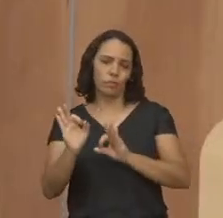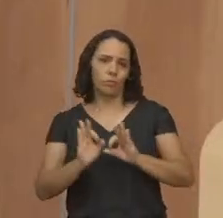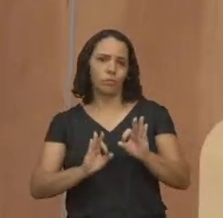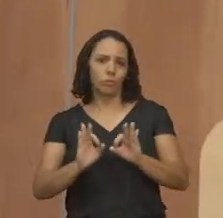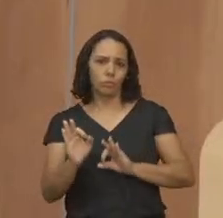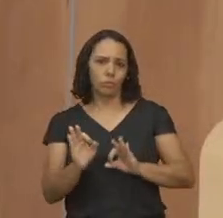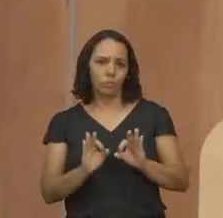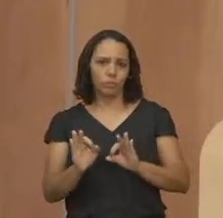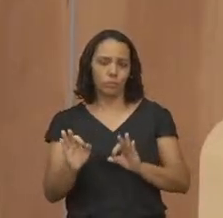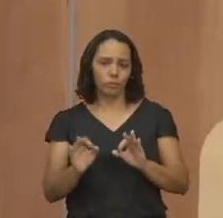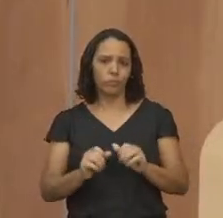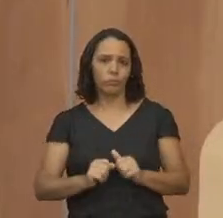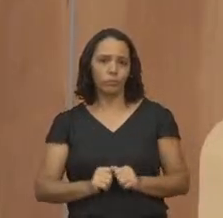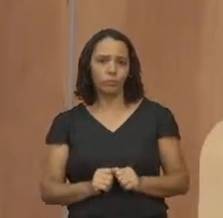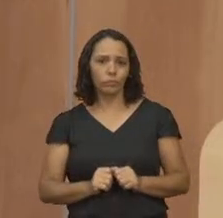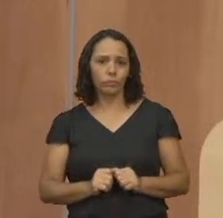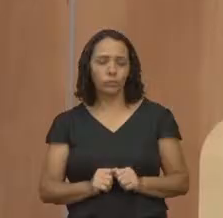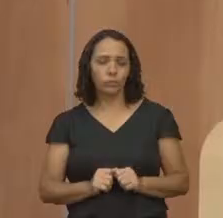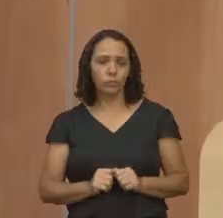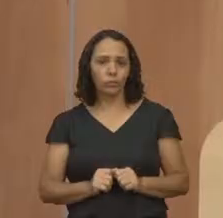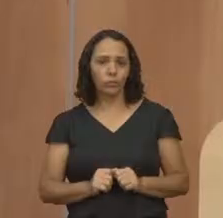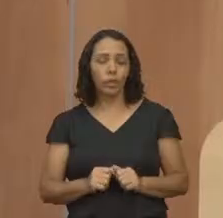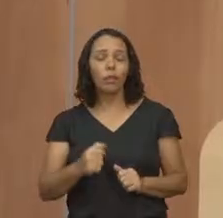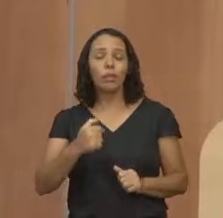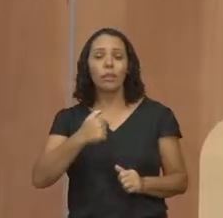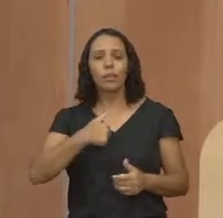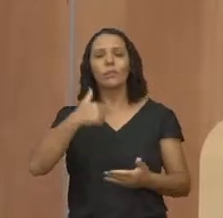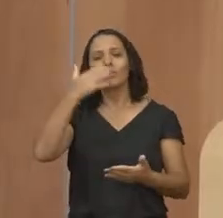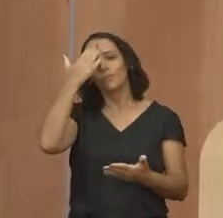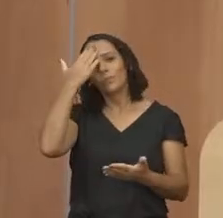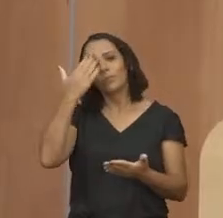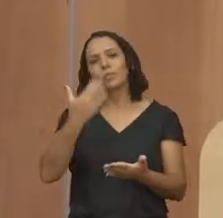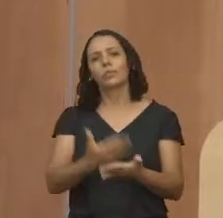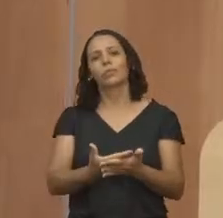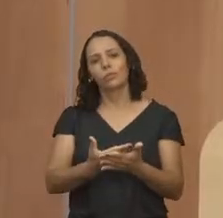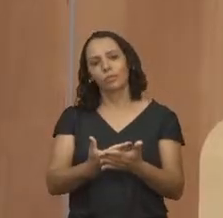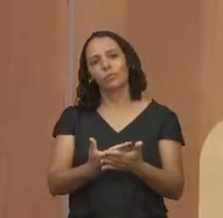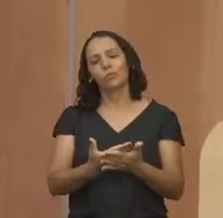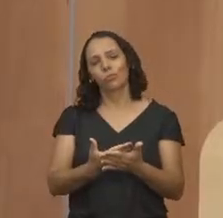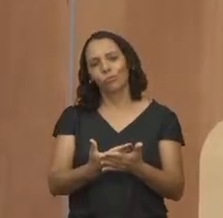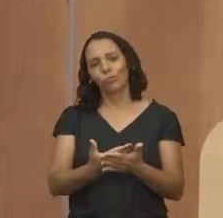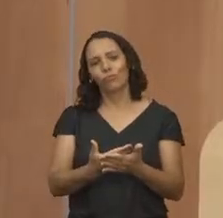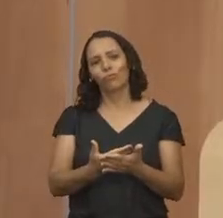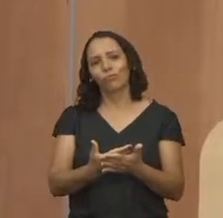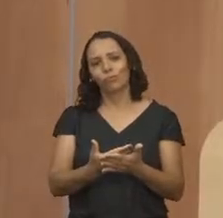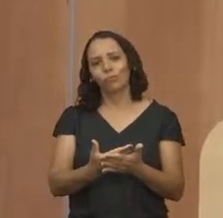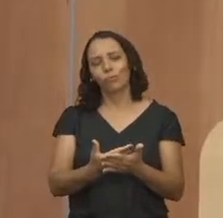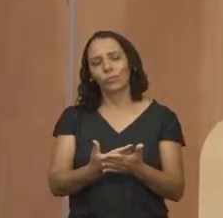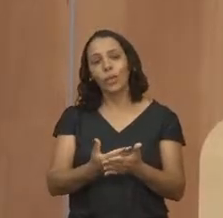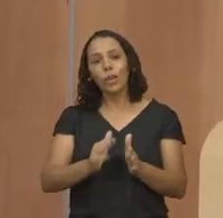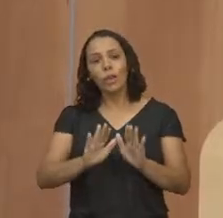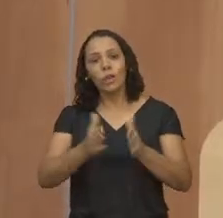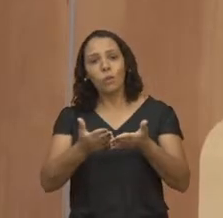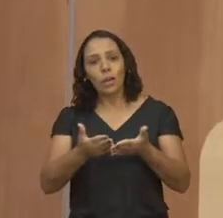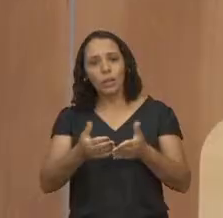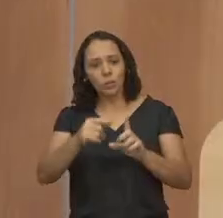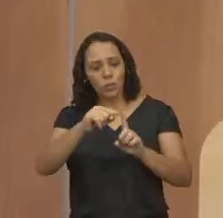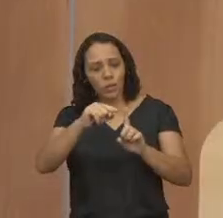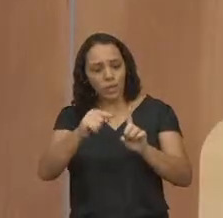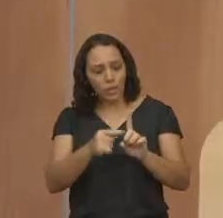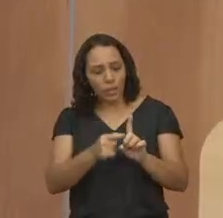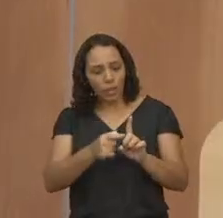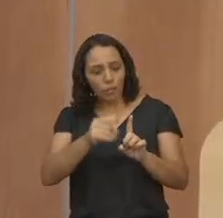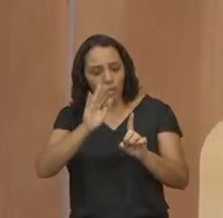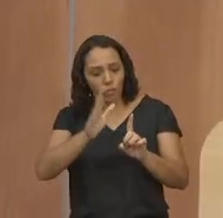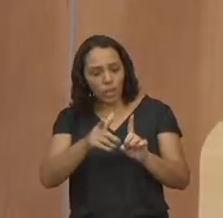projeto desse? Se eu acredito que a vida nasce a partir do primeiro momento, como que eu posso